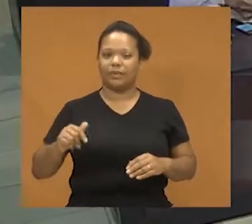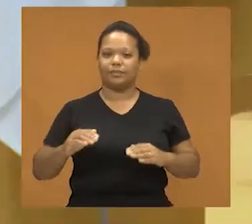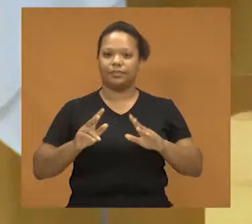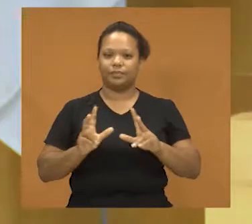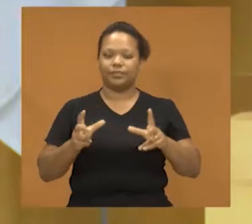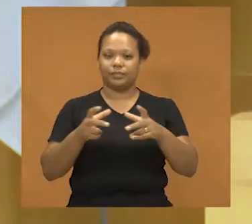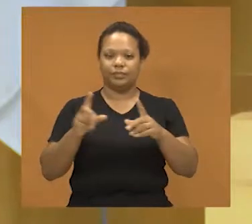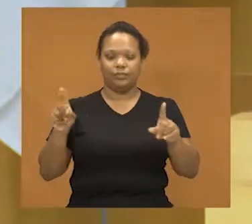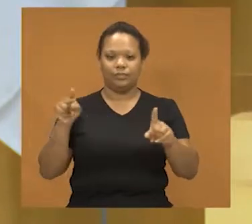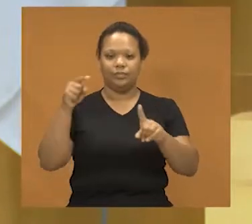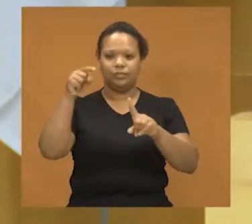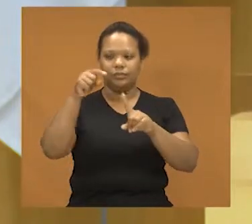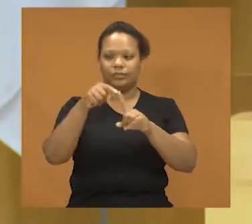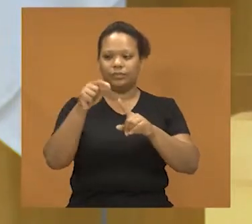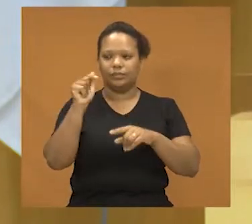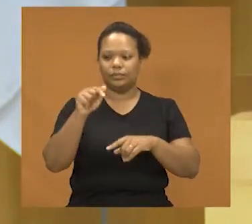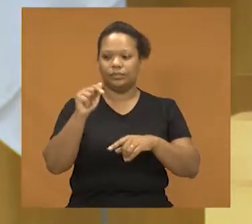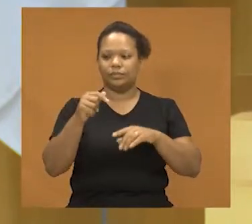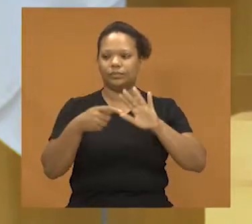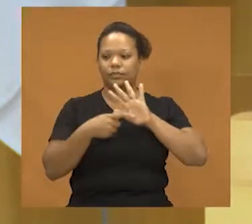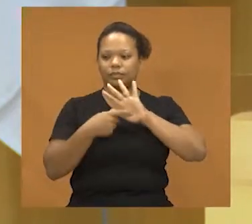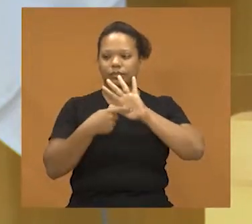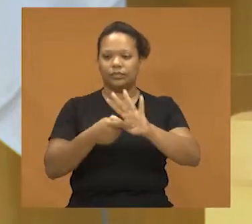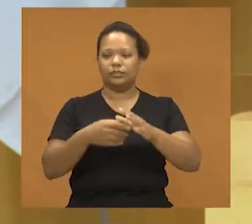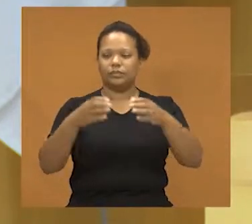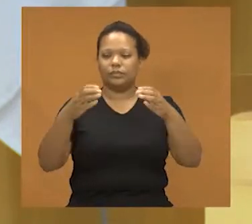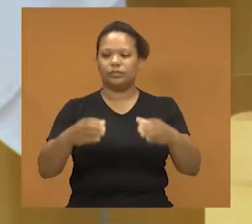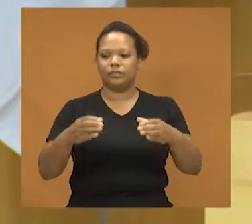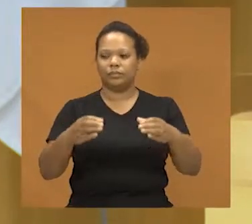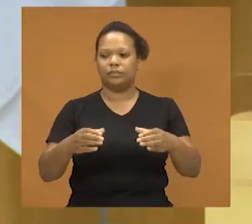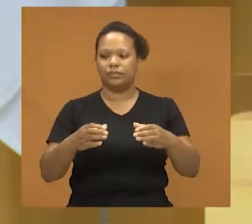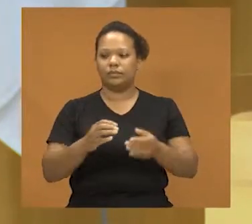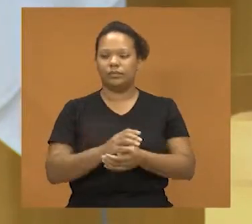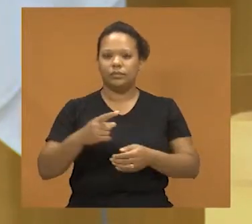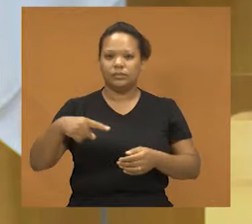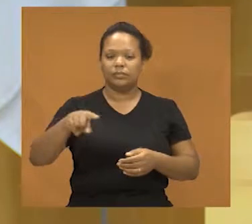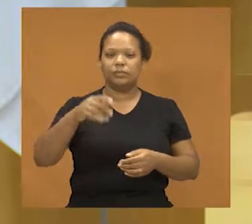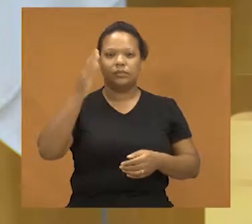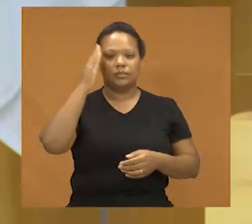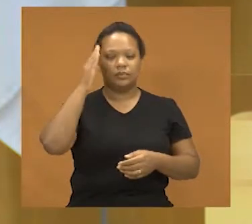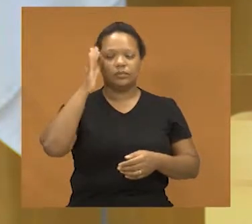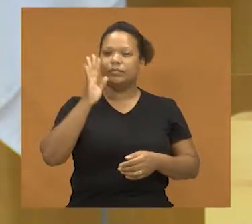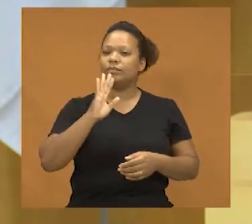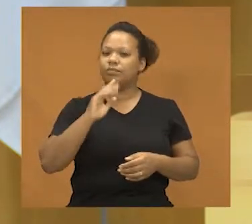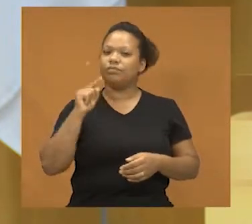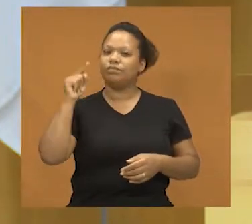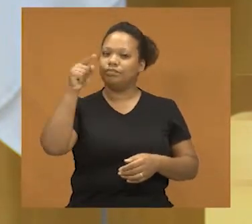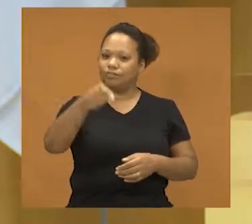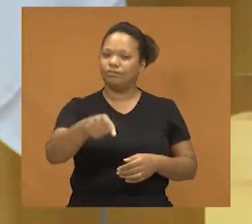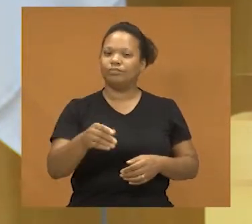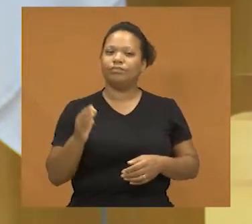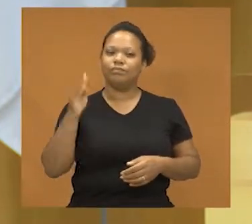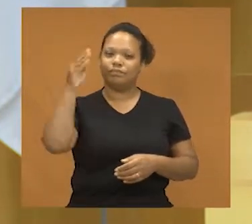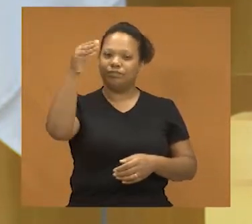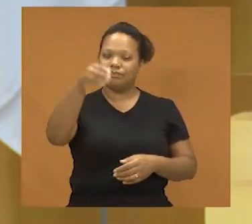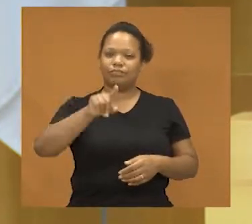Meu objetivo aqui é apresentar o nosso bairro. Muitos de vocês já estiveram presentes no